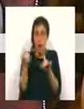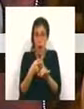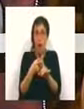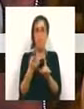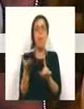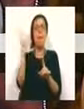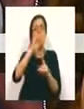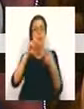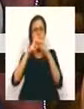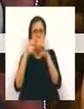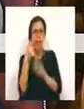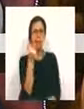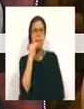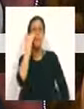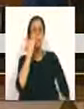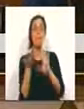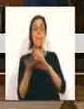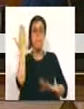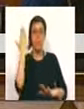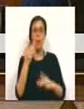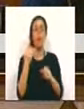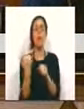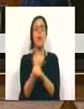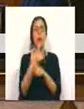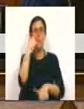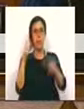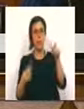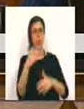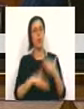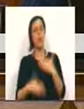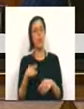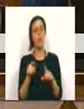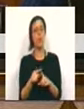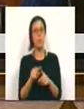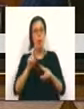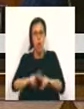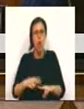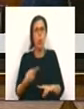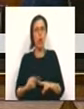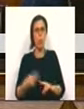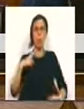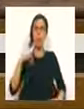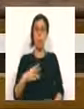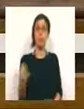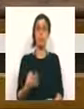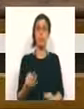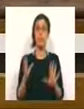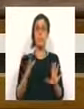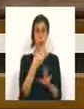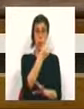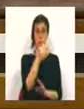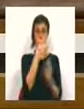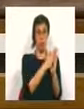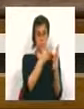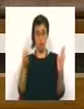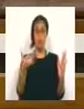de maiores constrangimentos financeiros, o emprego das pessoas com deficiência quase que duplicou em Portugal. Entre